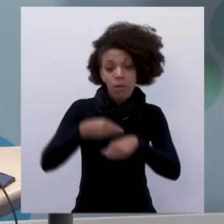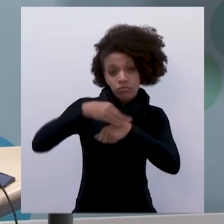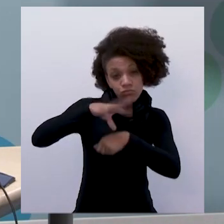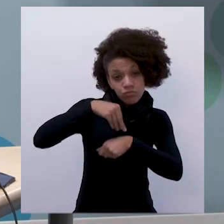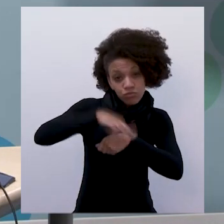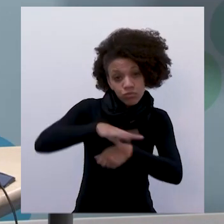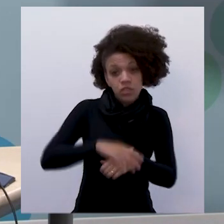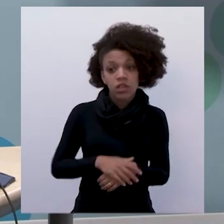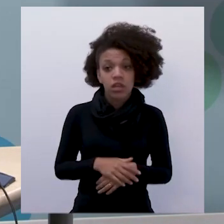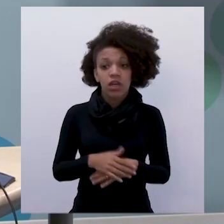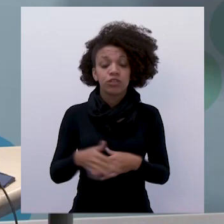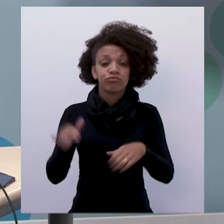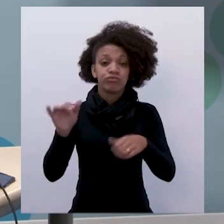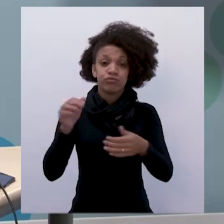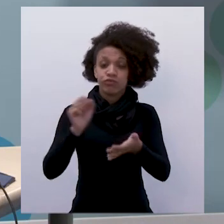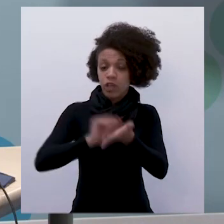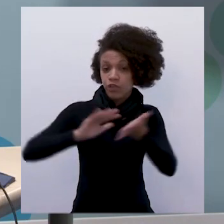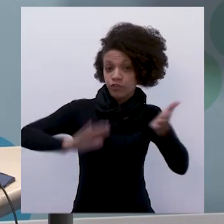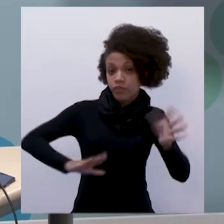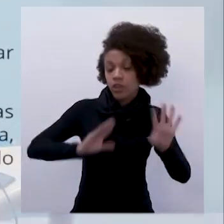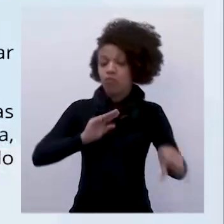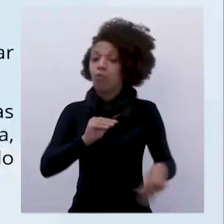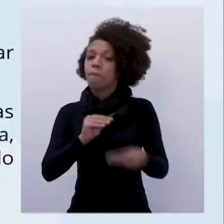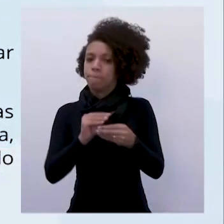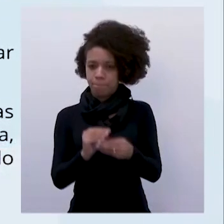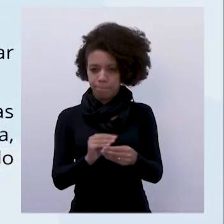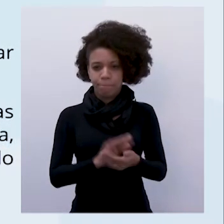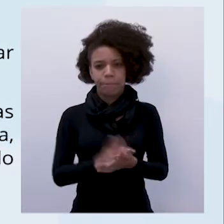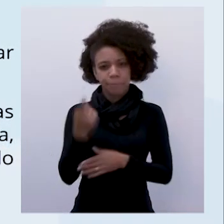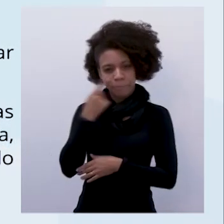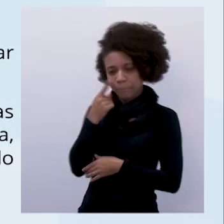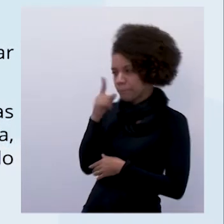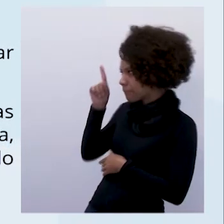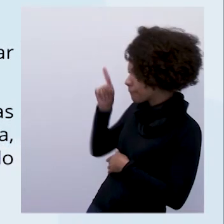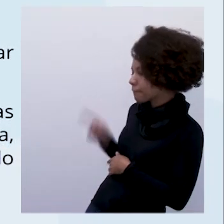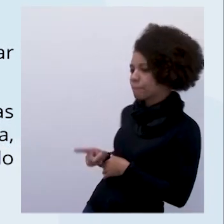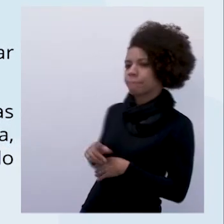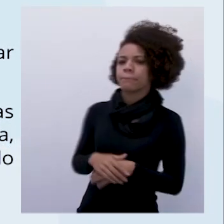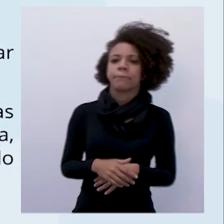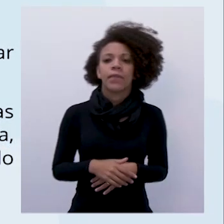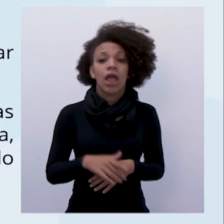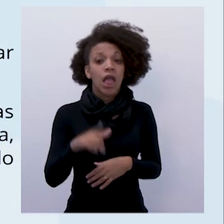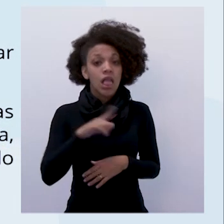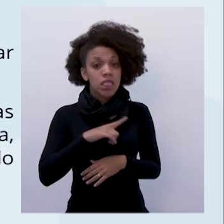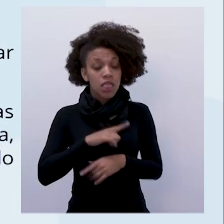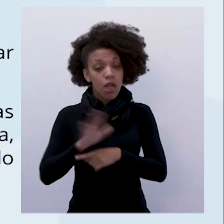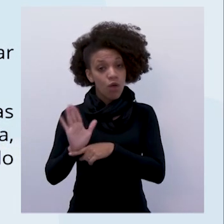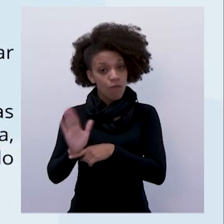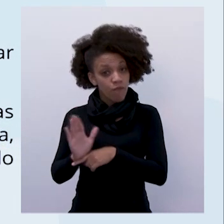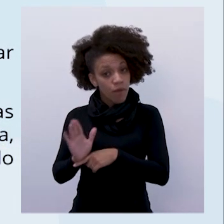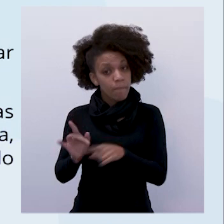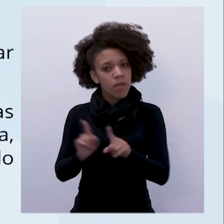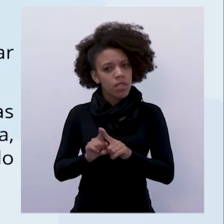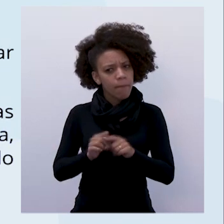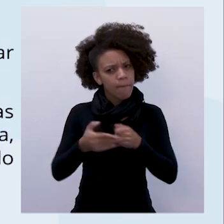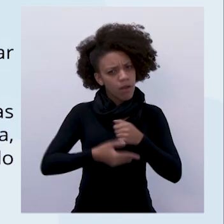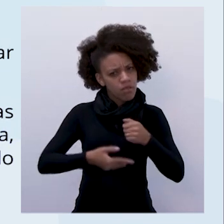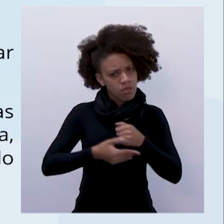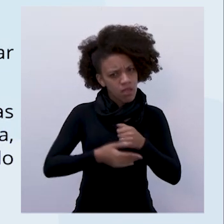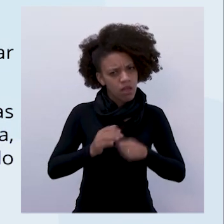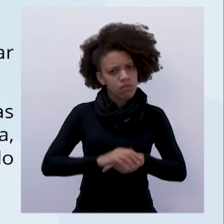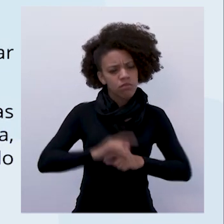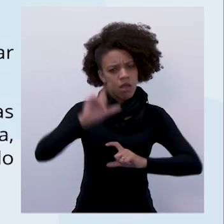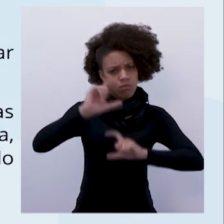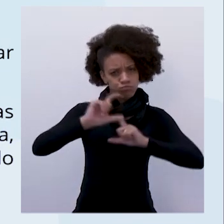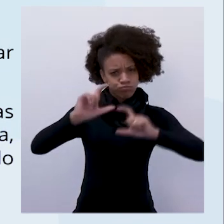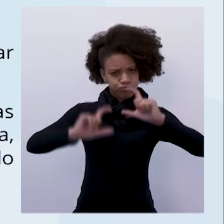sugestão de atividade complementar. Vamos dar uma olhadinha. Existe um filme que também é baseado numa série de